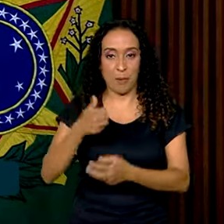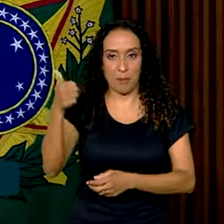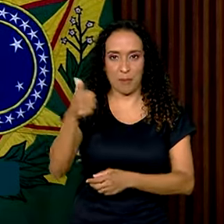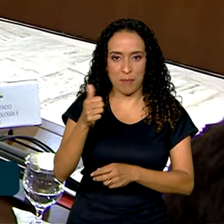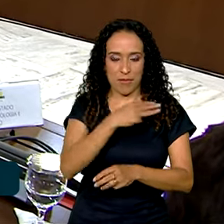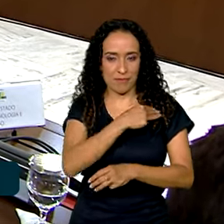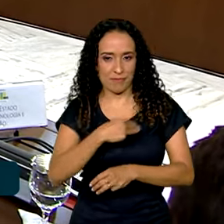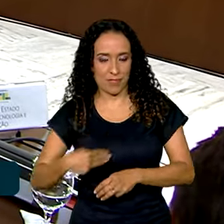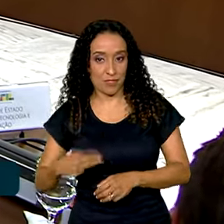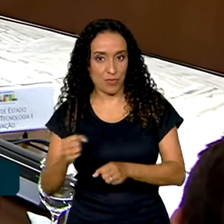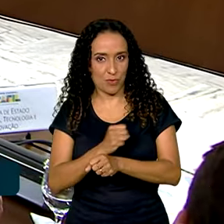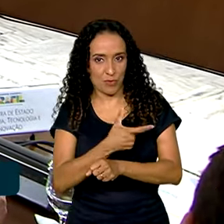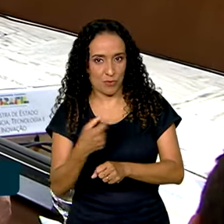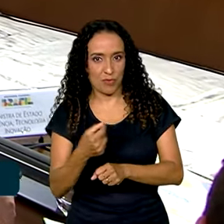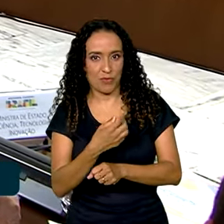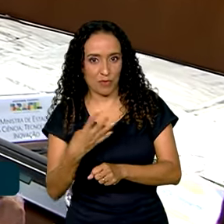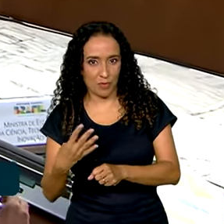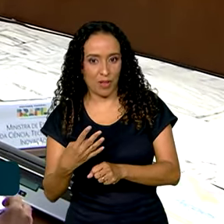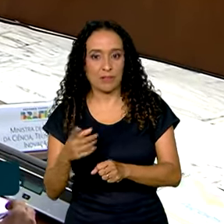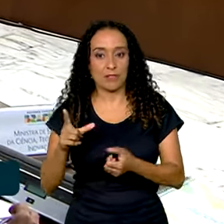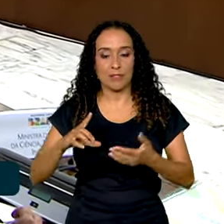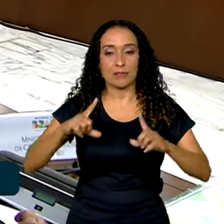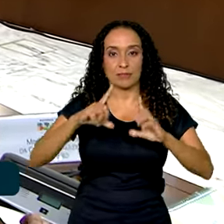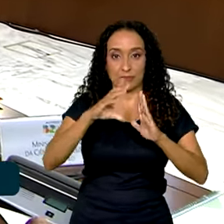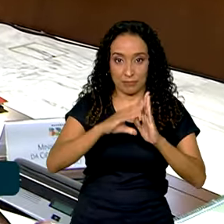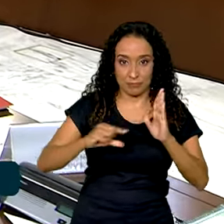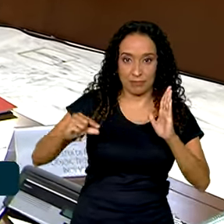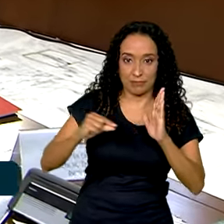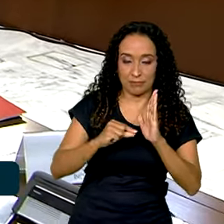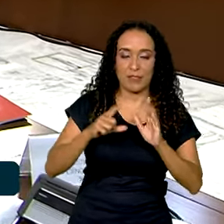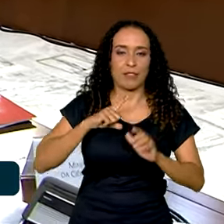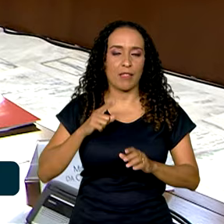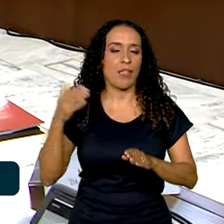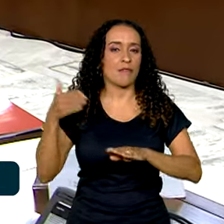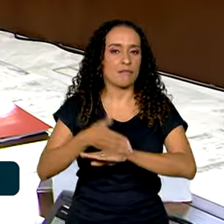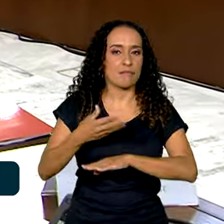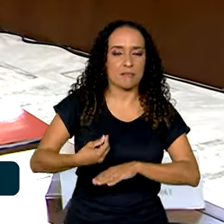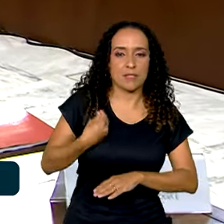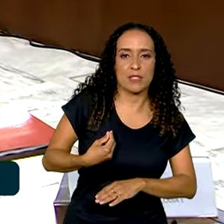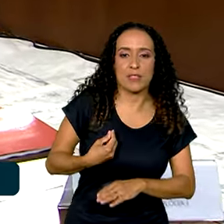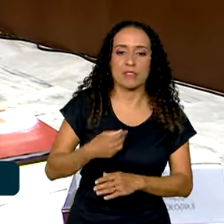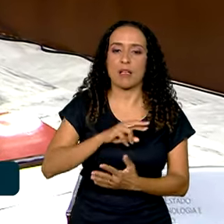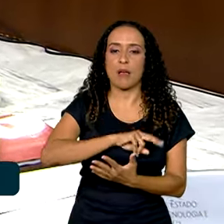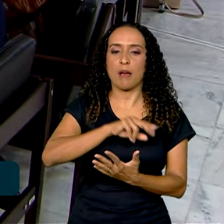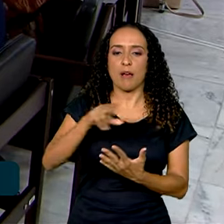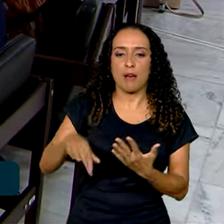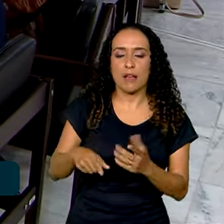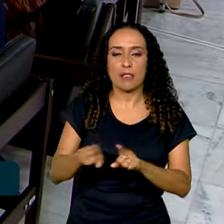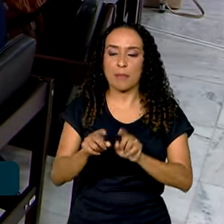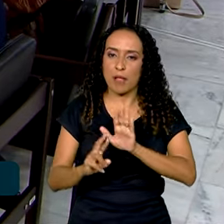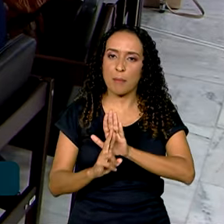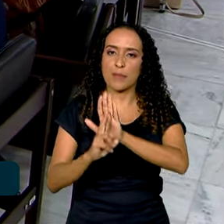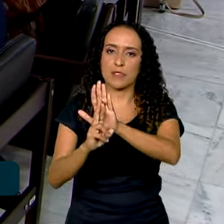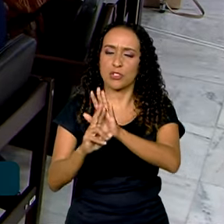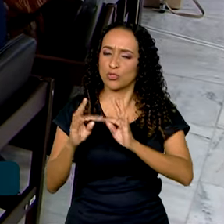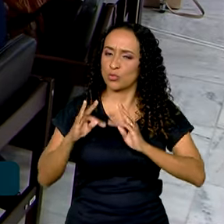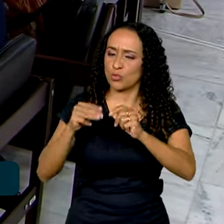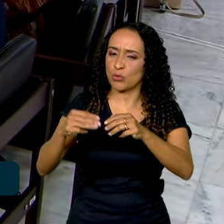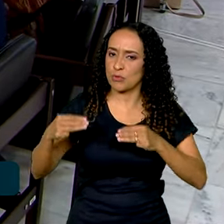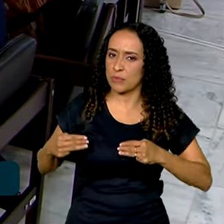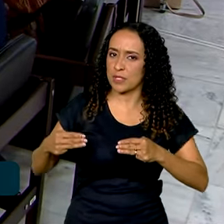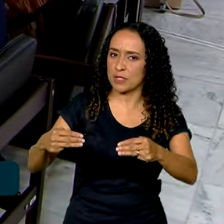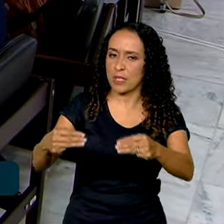reunião ministerial do ano, realizada no Palácio do Planalto, contou com a presença dos titulares ou representantes de todos